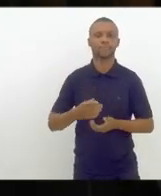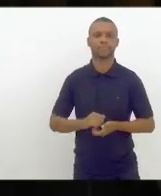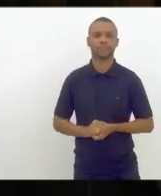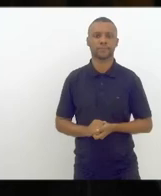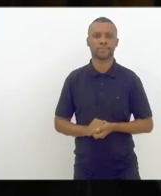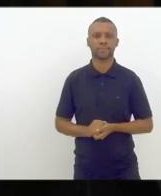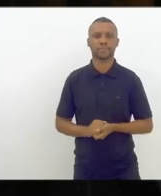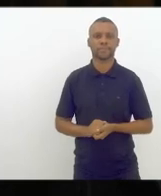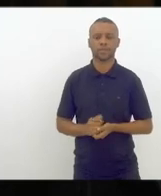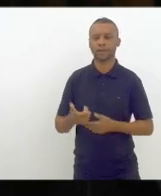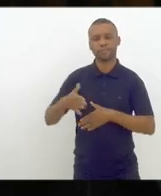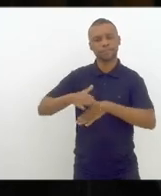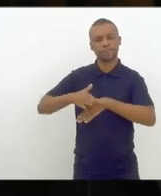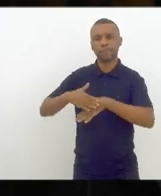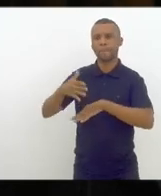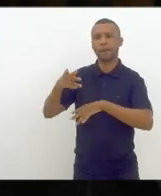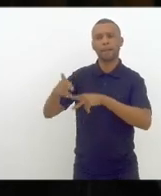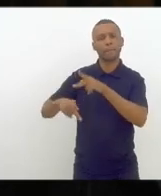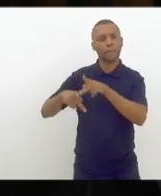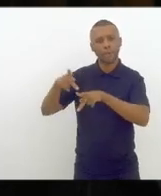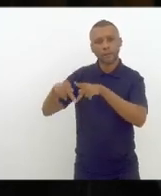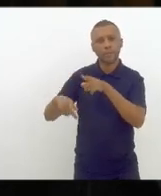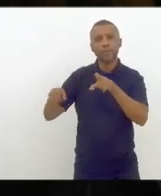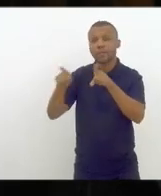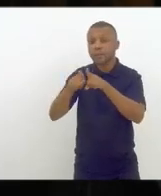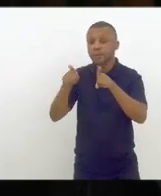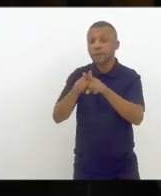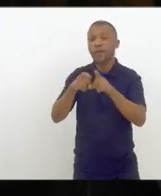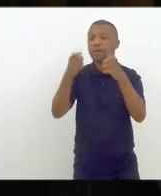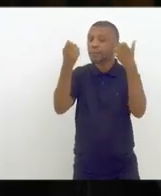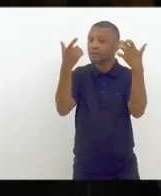pela população e dizer que